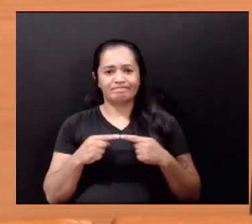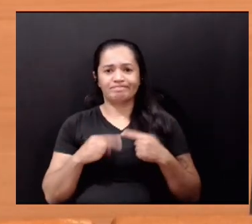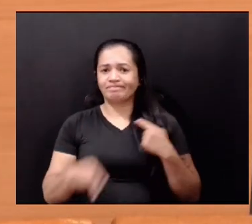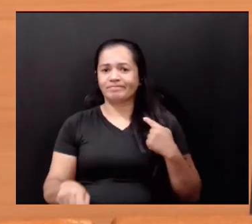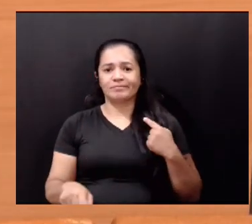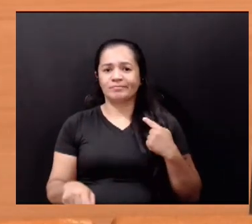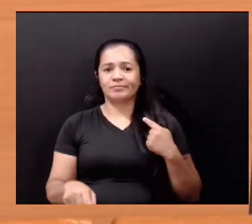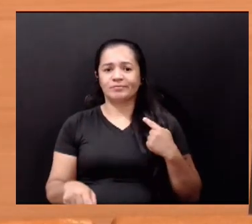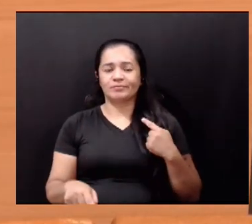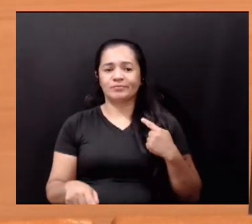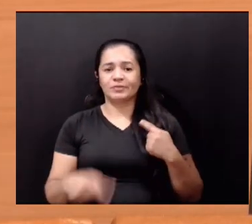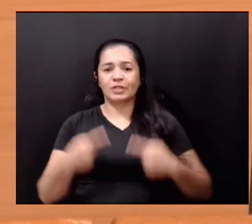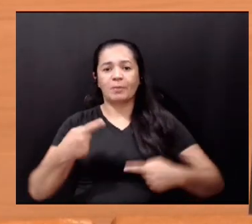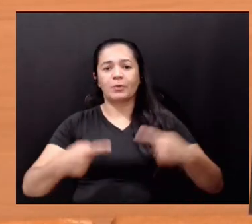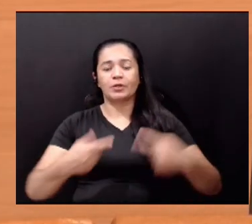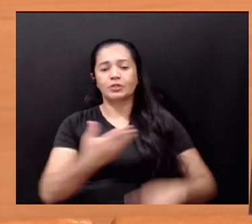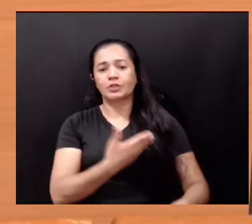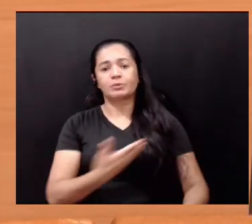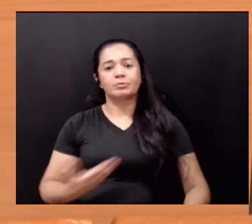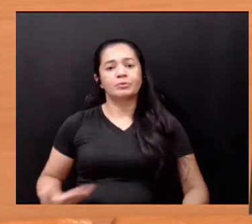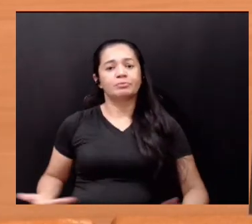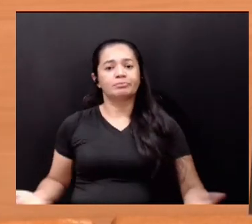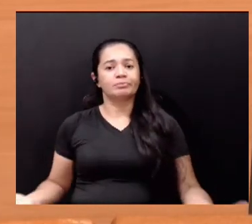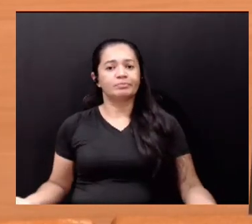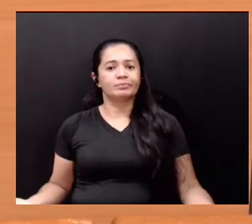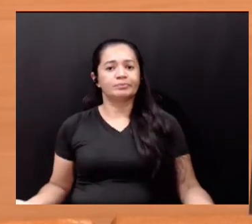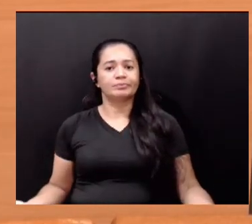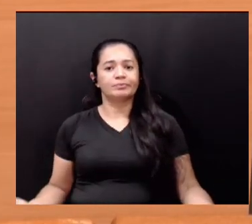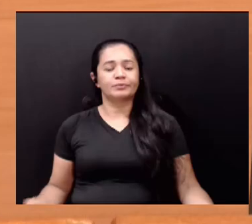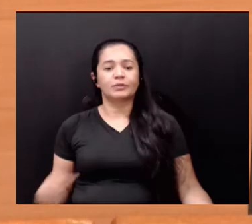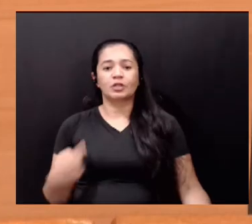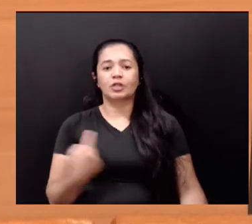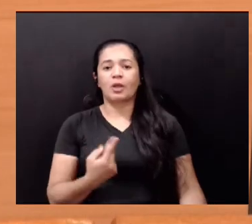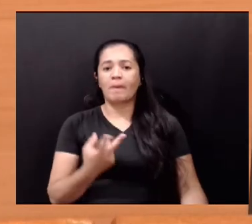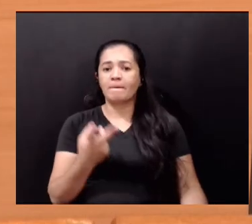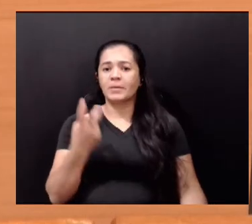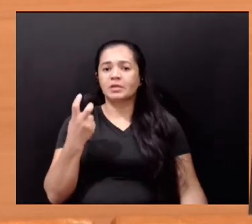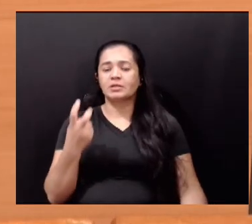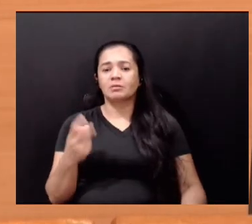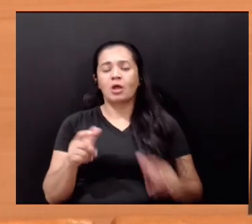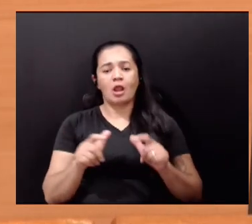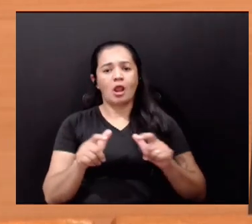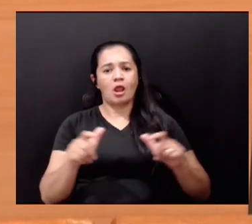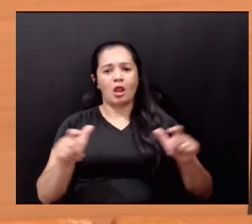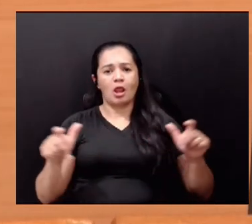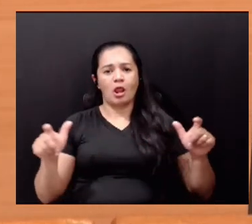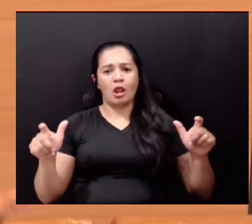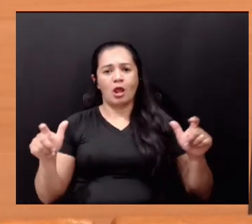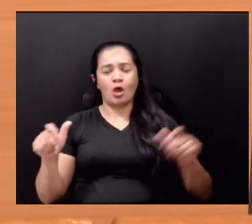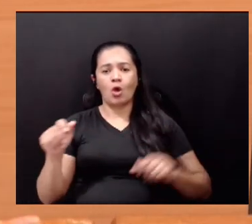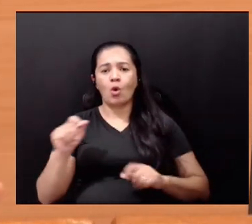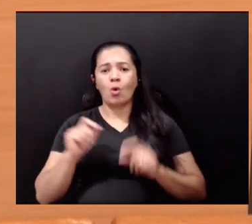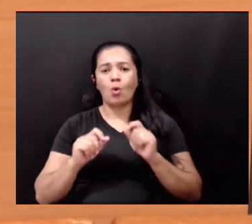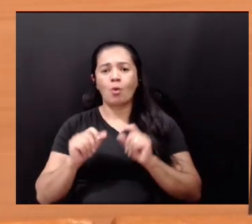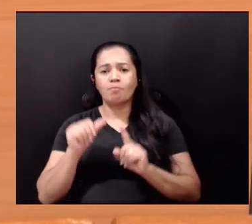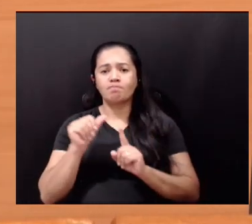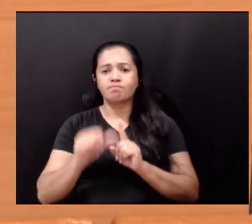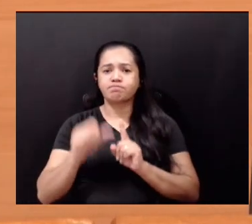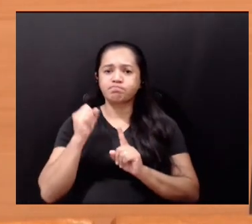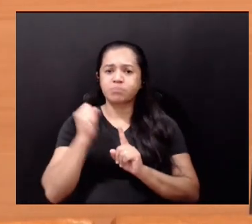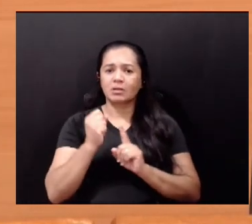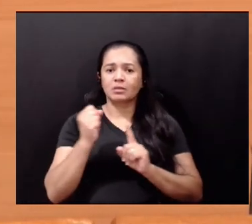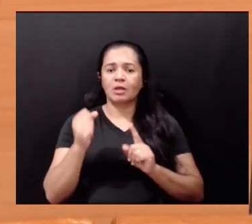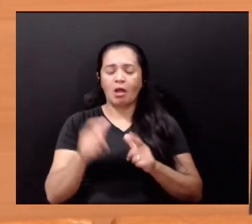políticas públicas. Então, a gente vê um aumento dos feminicídios aqui na cidade de Campinas, a gente vê um aumento das